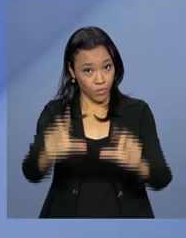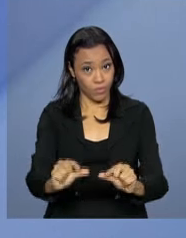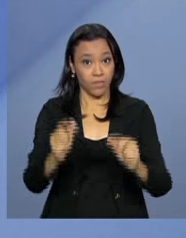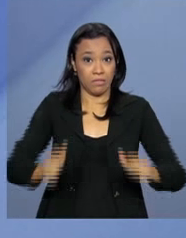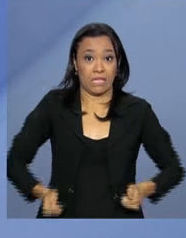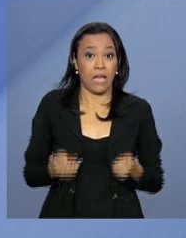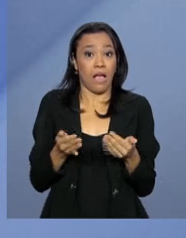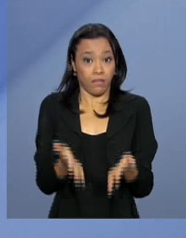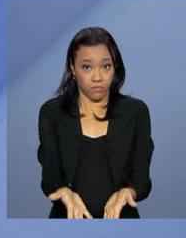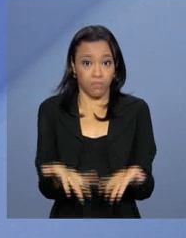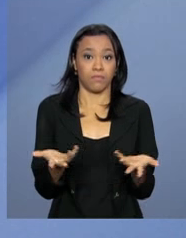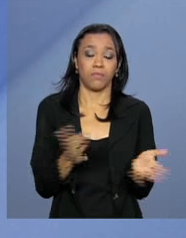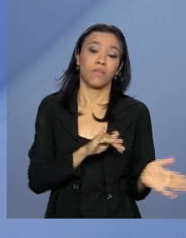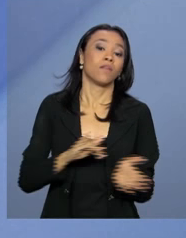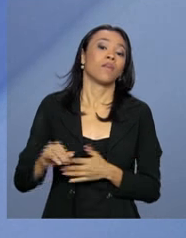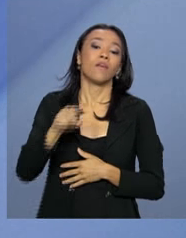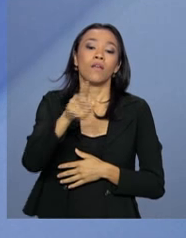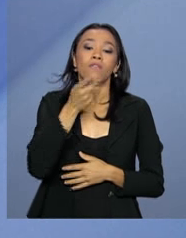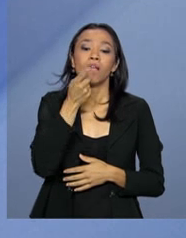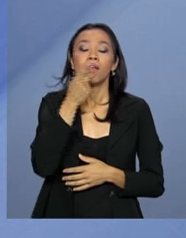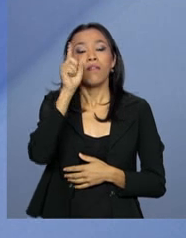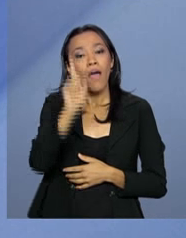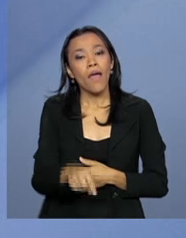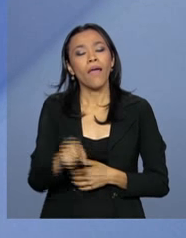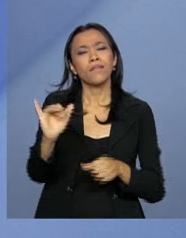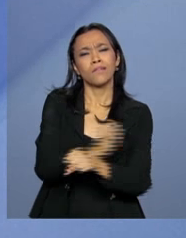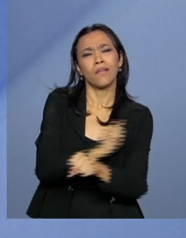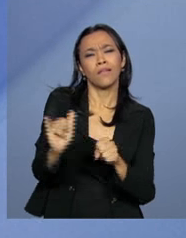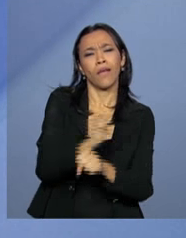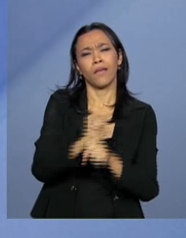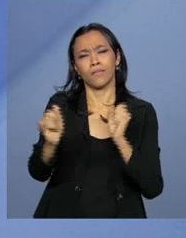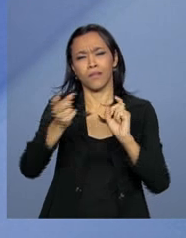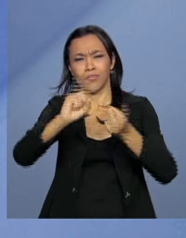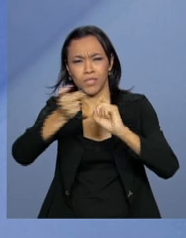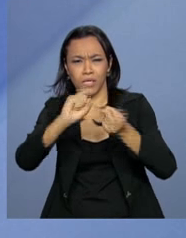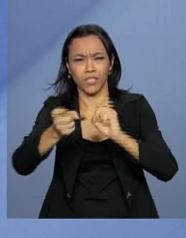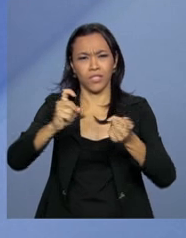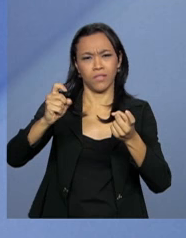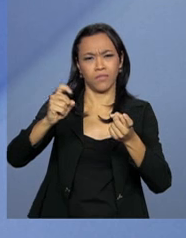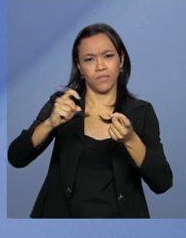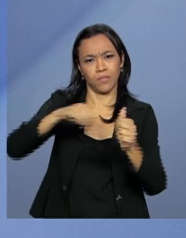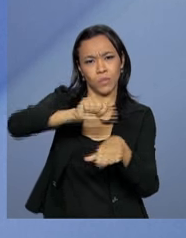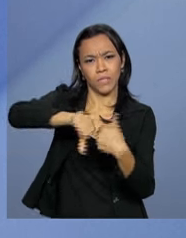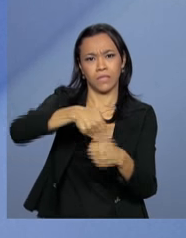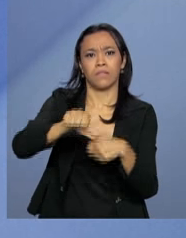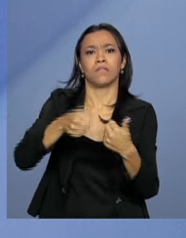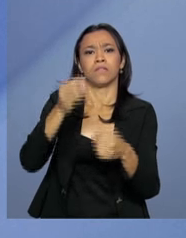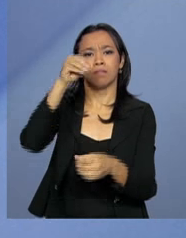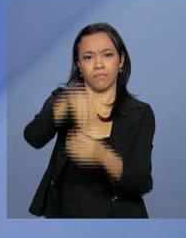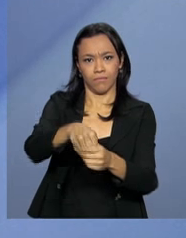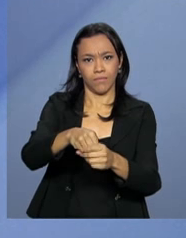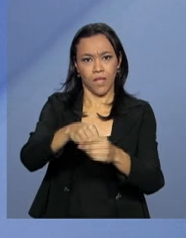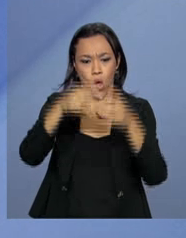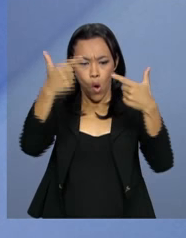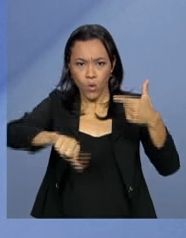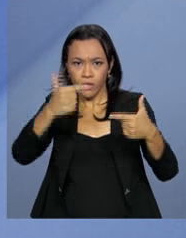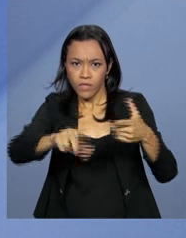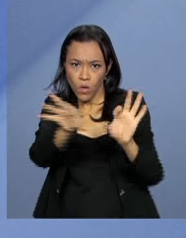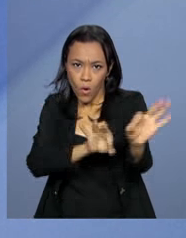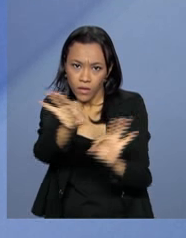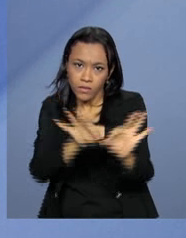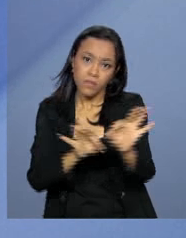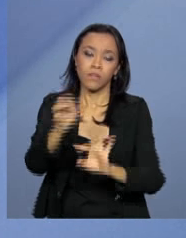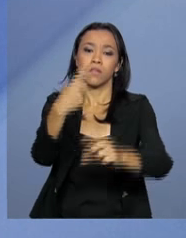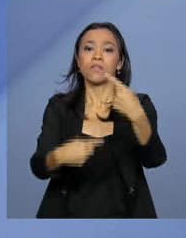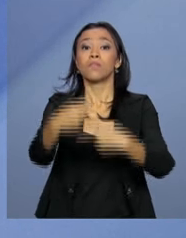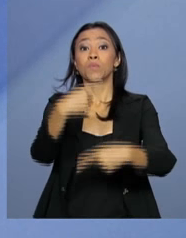São medidas administrativas, medidas gerenciais, são reorganização de políticas